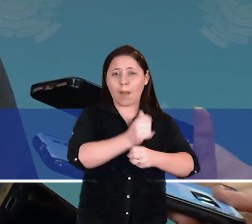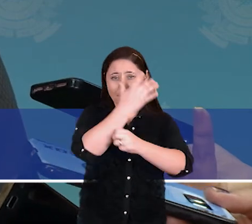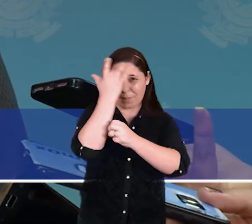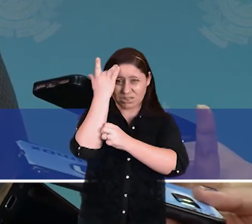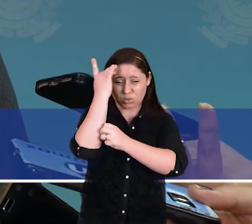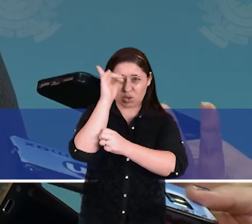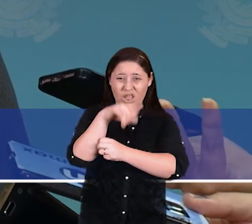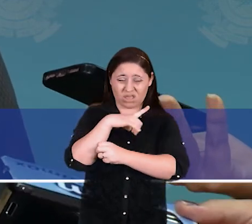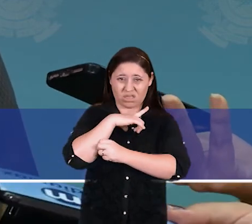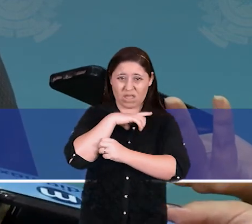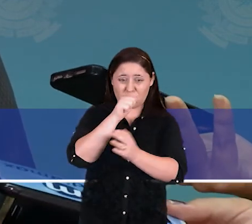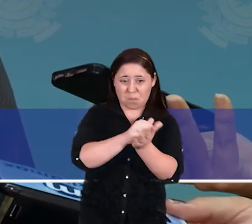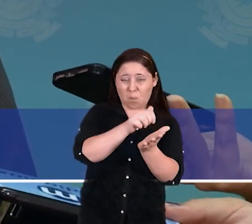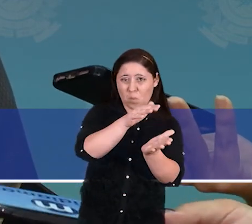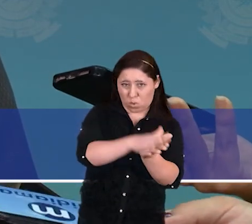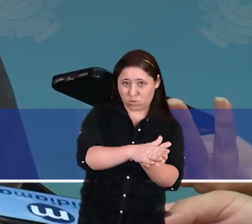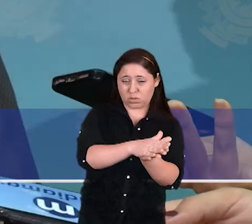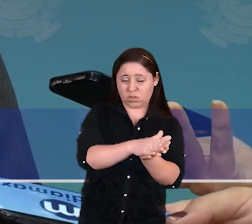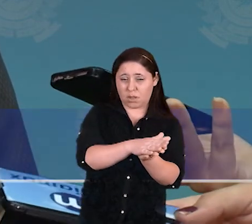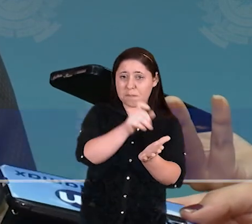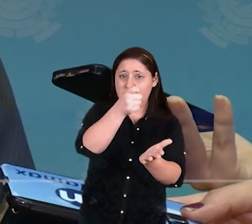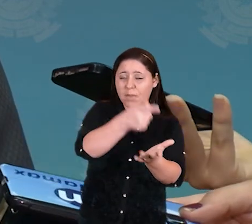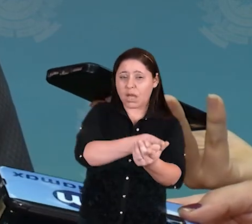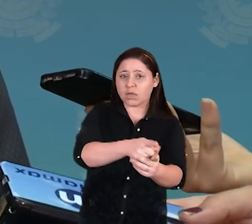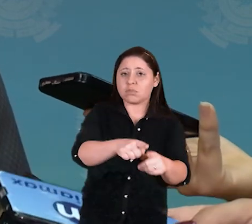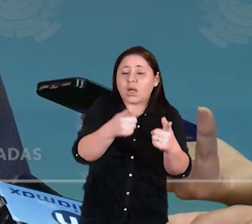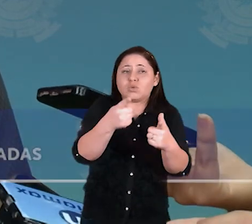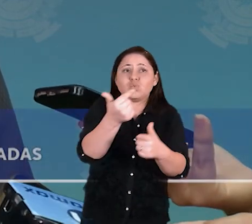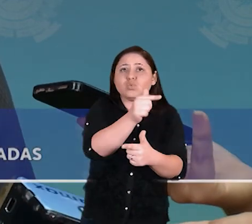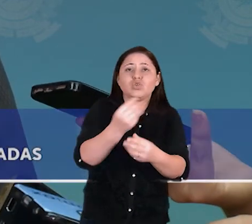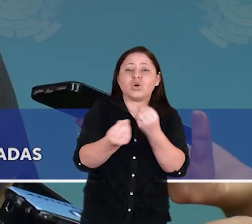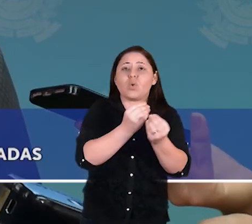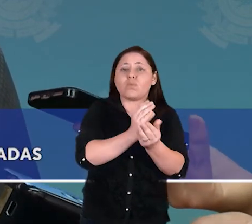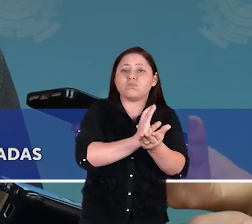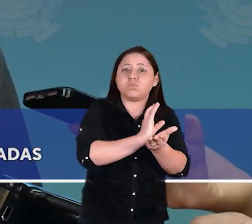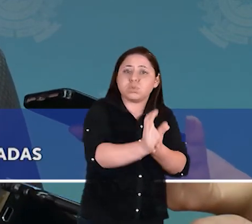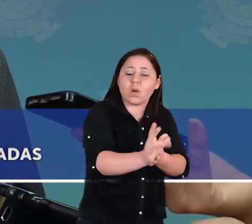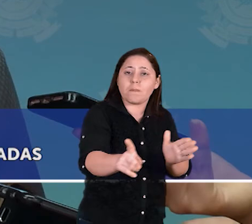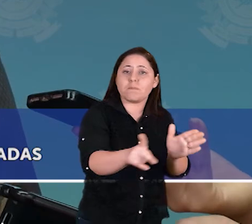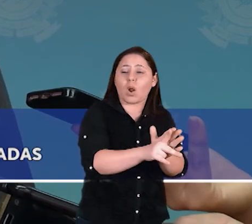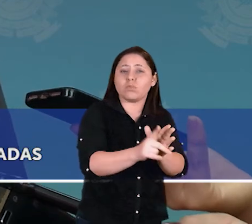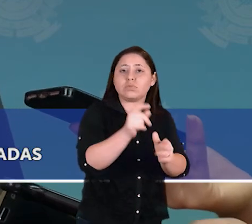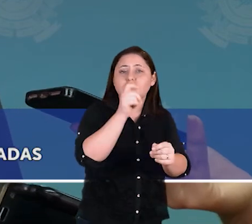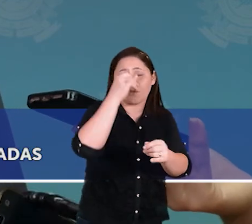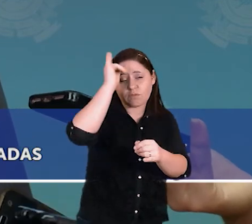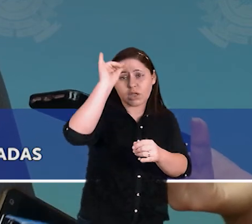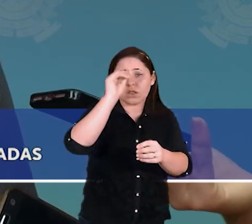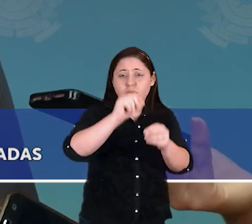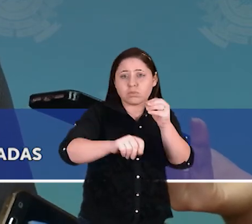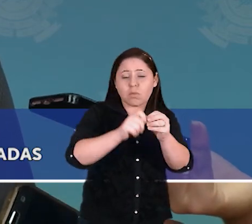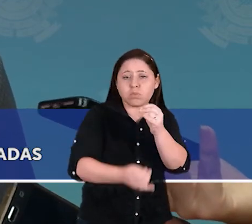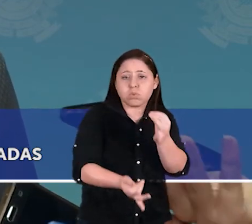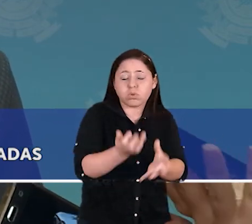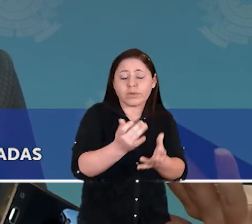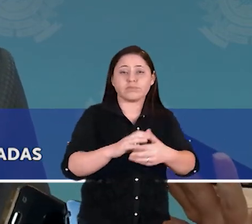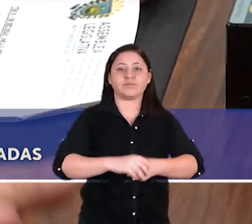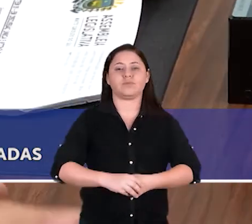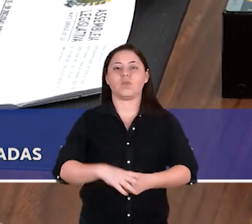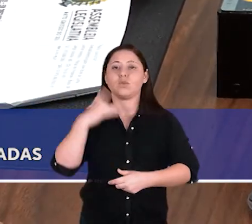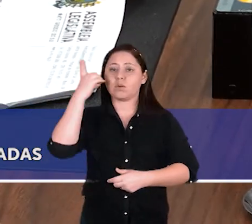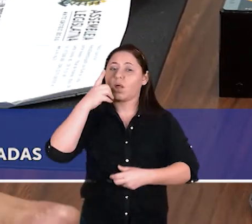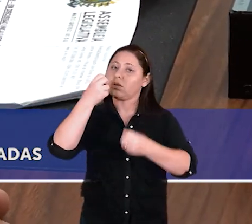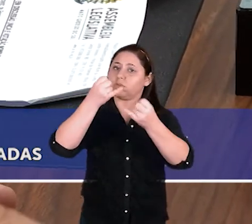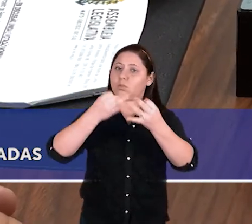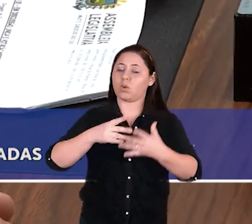das pessoas que são autuadas, né? Mas não tinha destinação para o combate aos incêndios, que a gente quer que esse fundo também atenda.